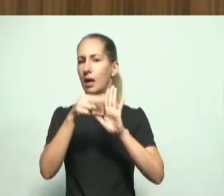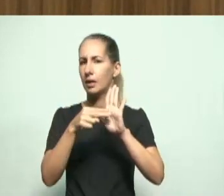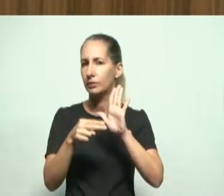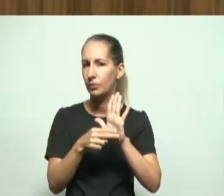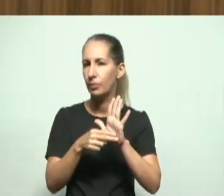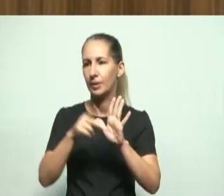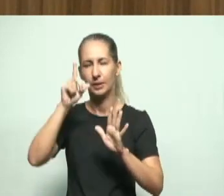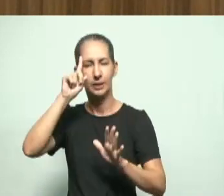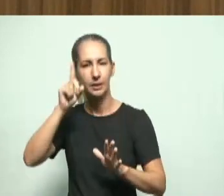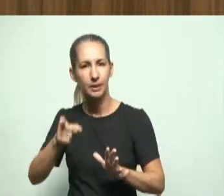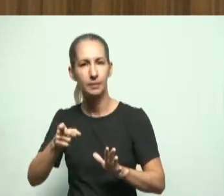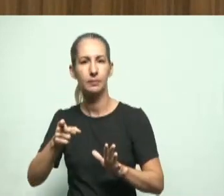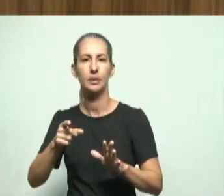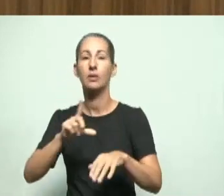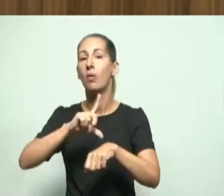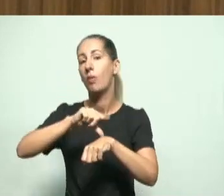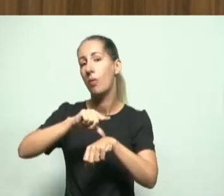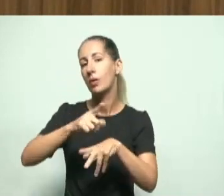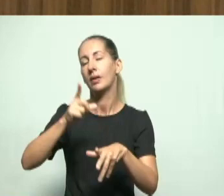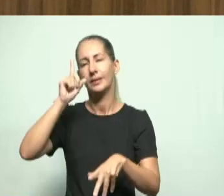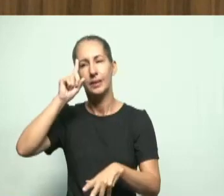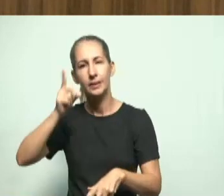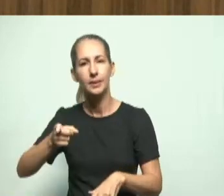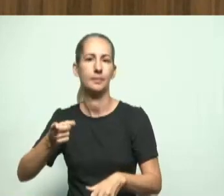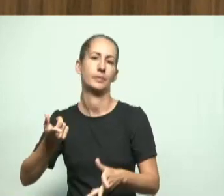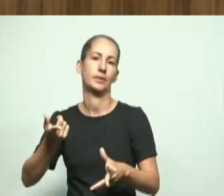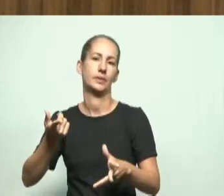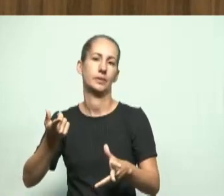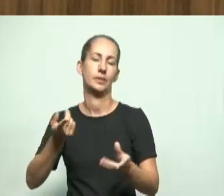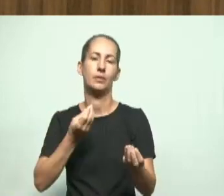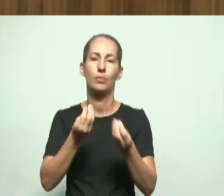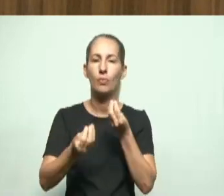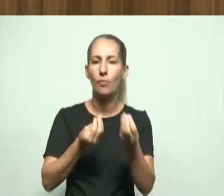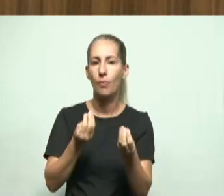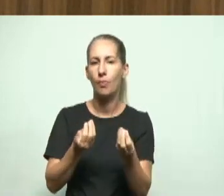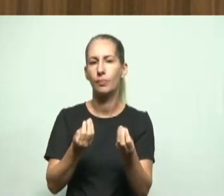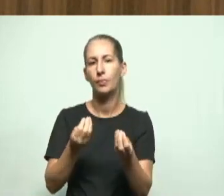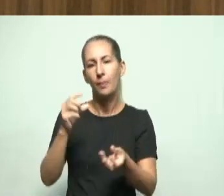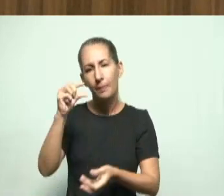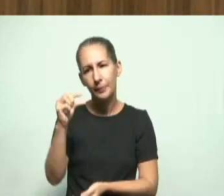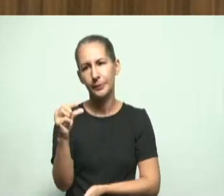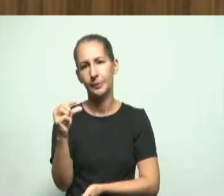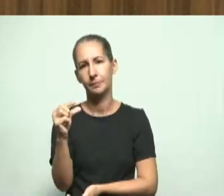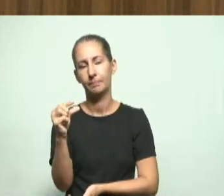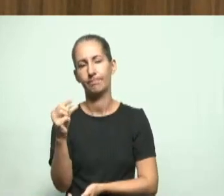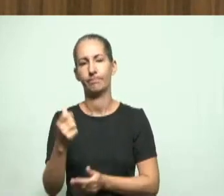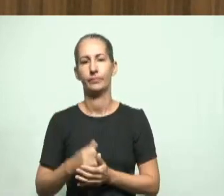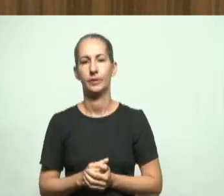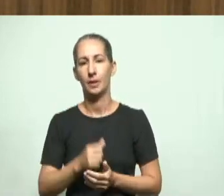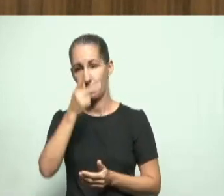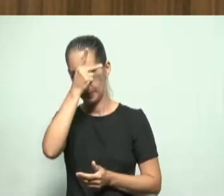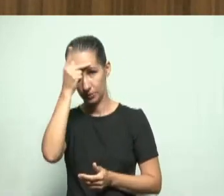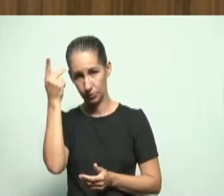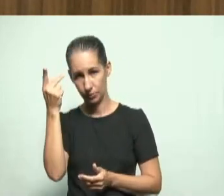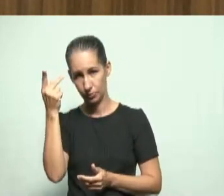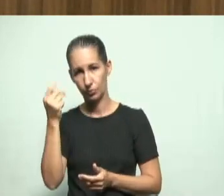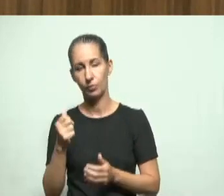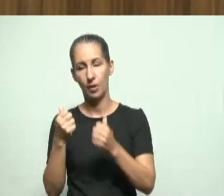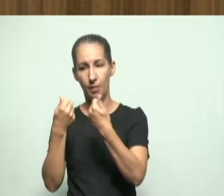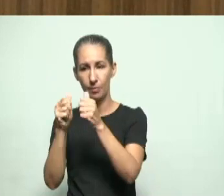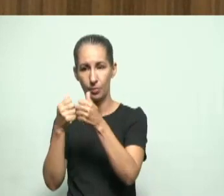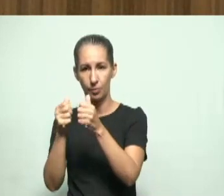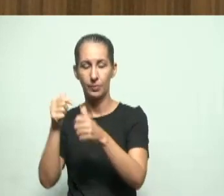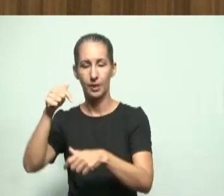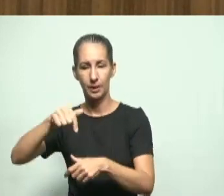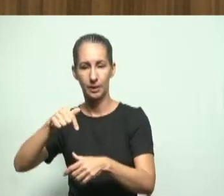que determine os horários, que determine as condições mínimas para que o usuário do transporte público